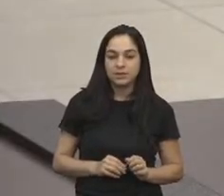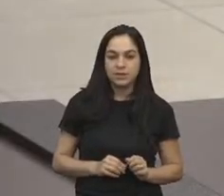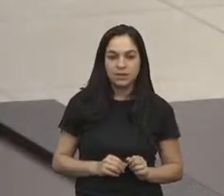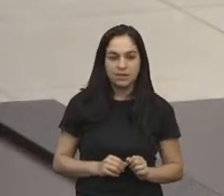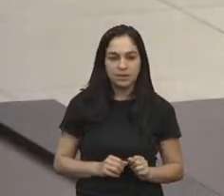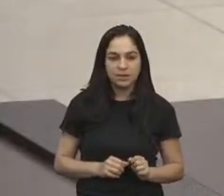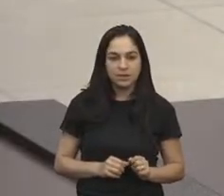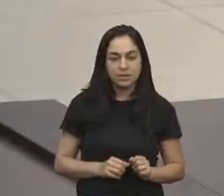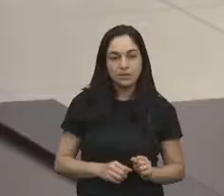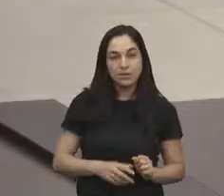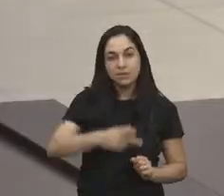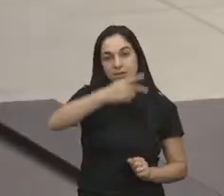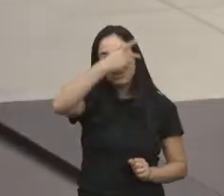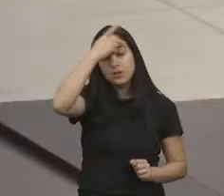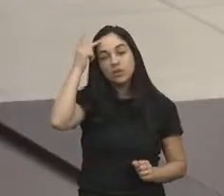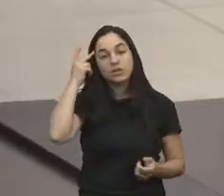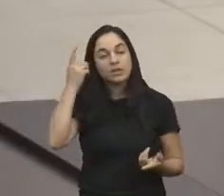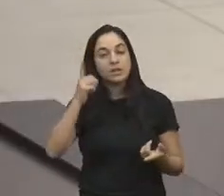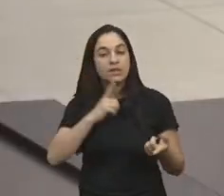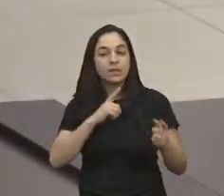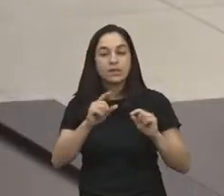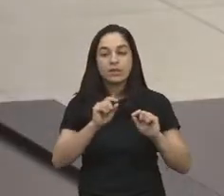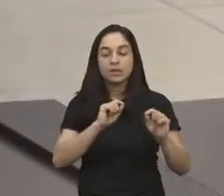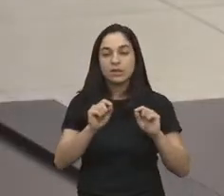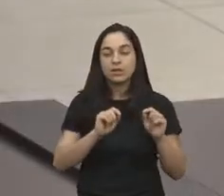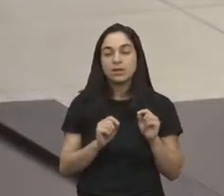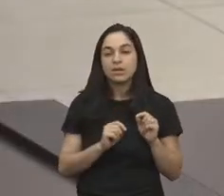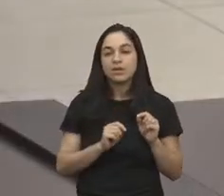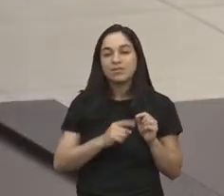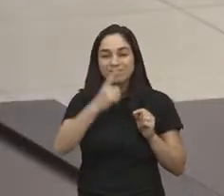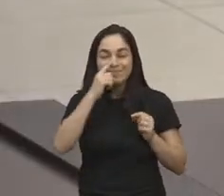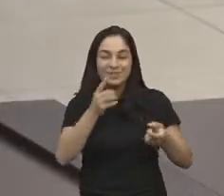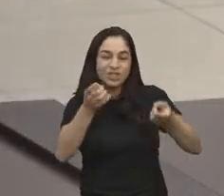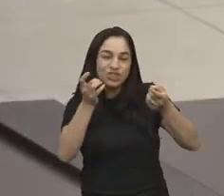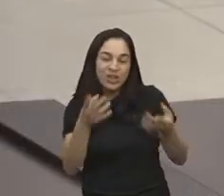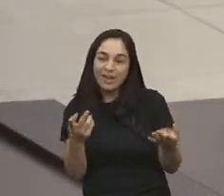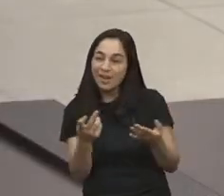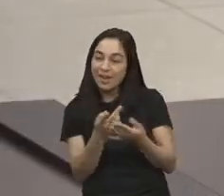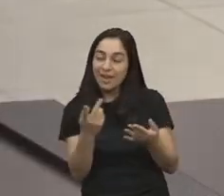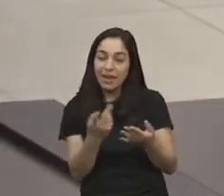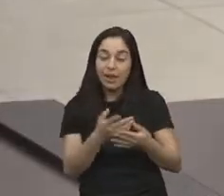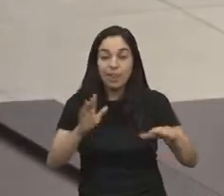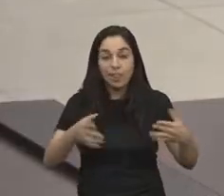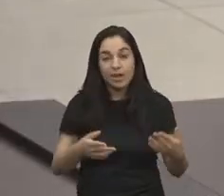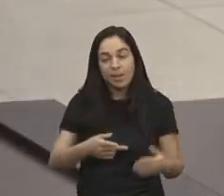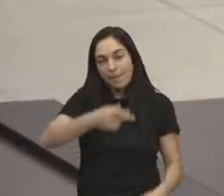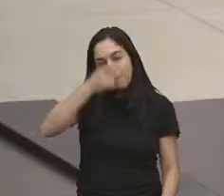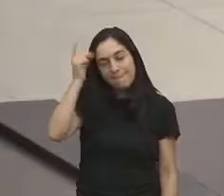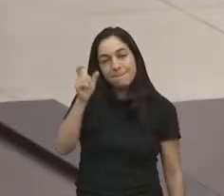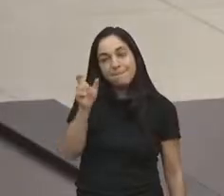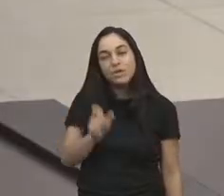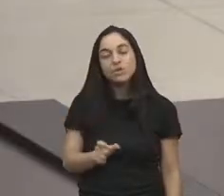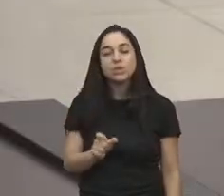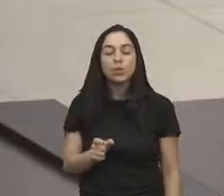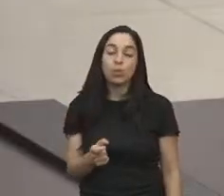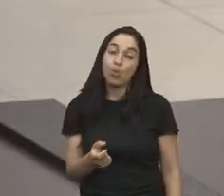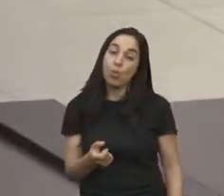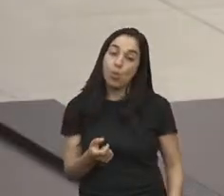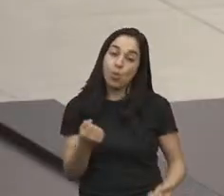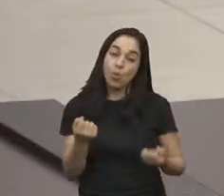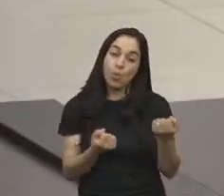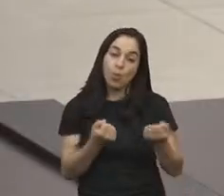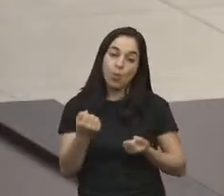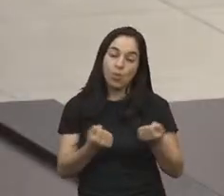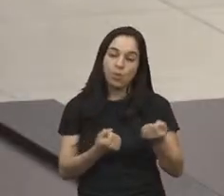pequeno resíduo, com pouco resíduo, e faz o descarte incorreto. Ou seja, esse pequeno, se ele vai com o carro, porque lá é uma subida,